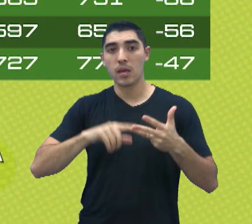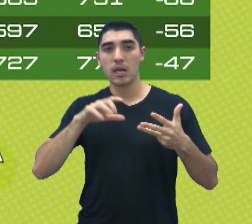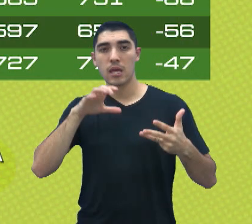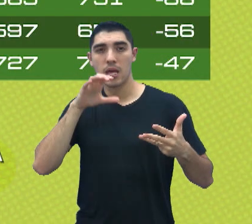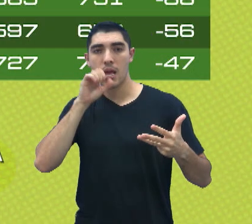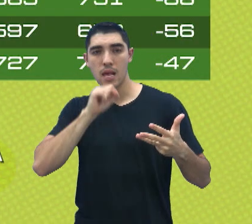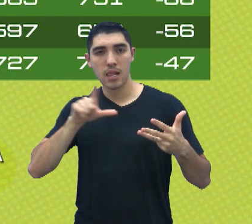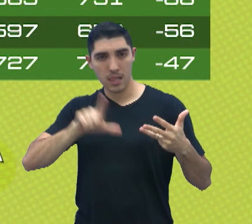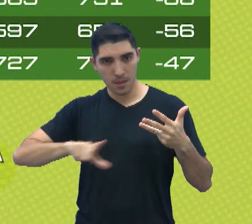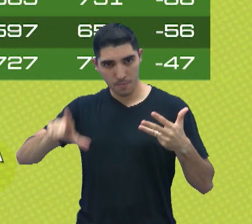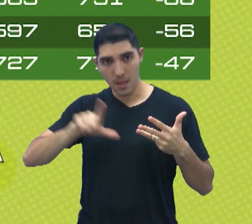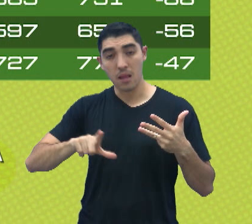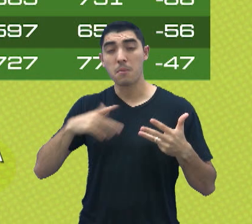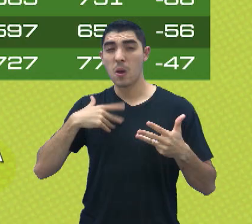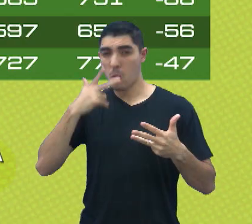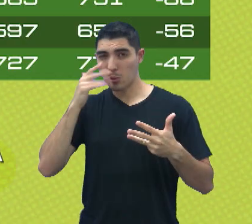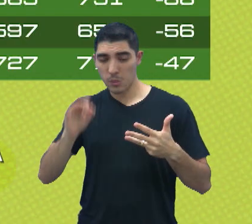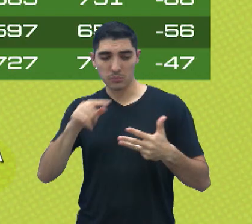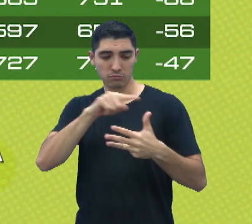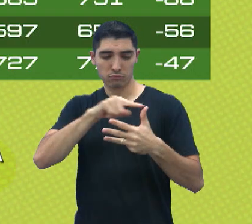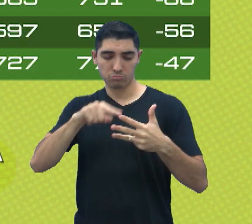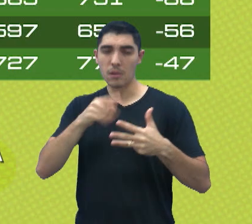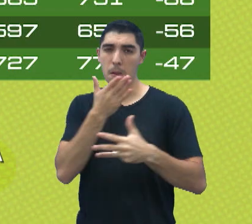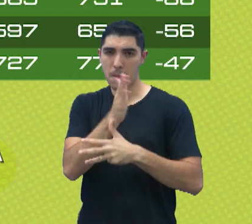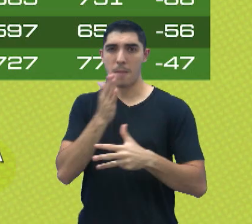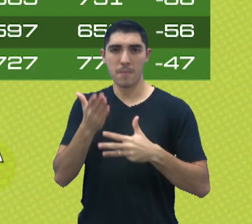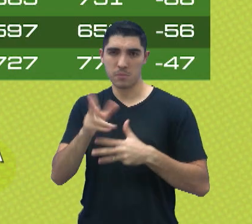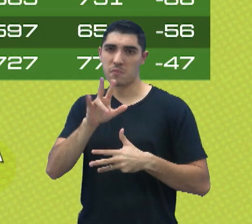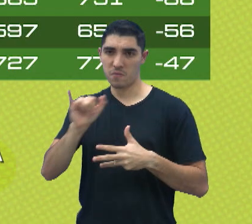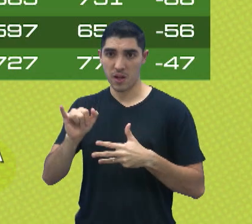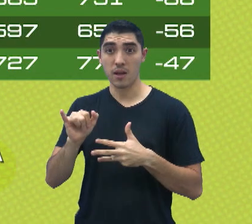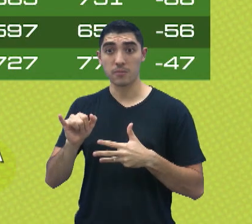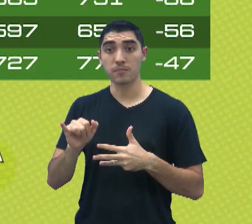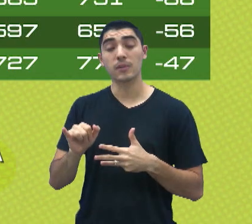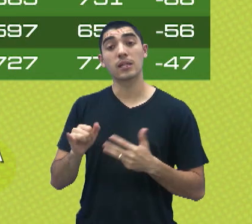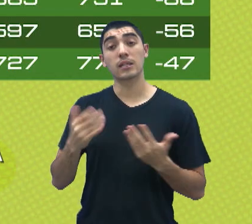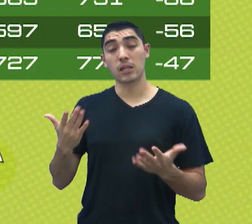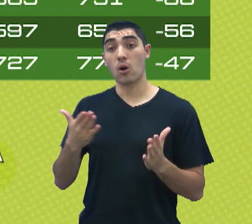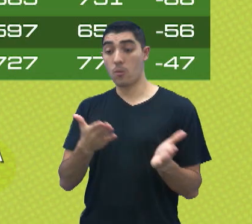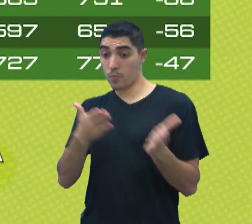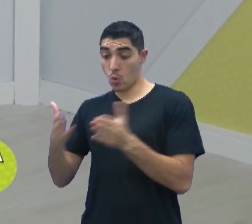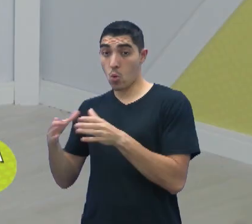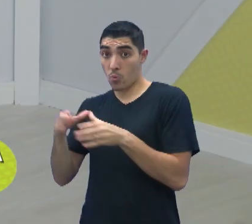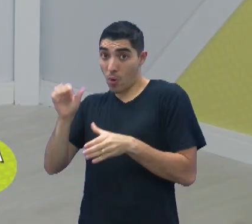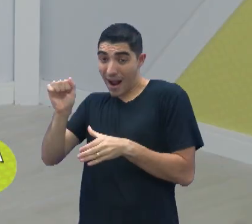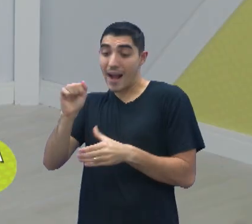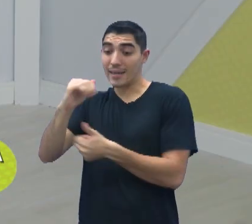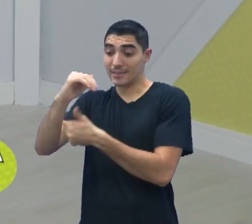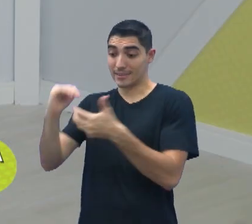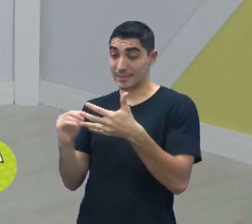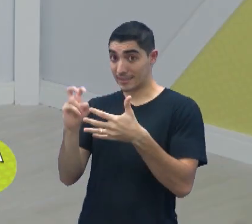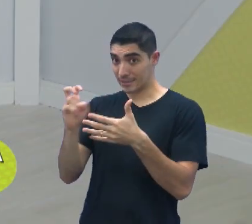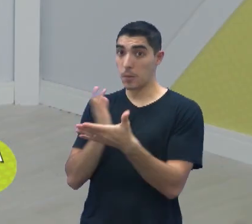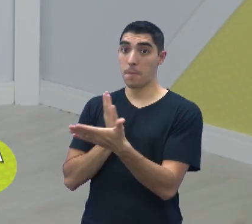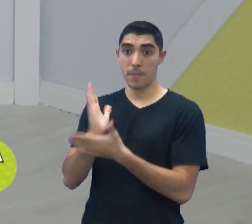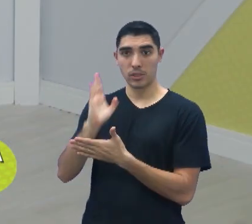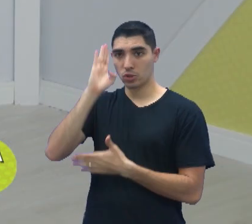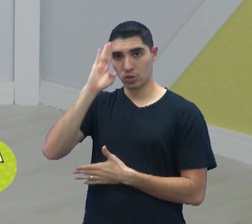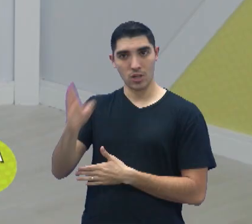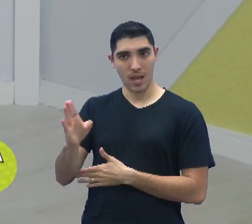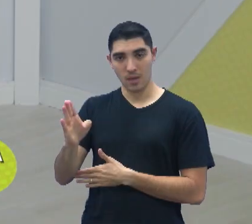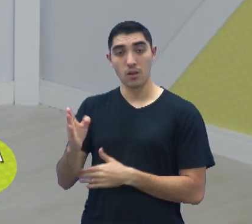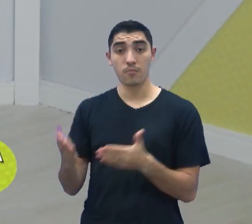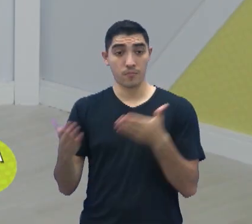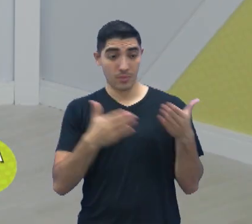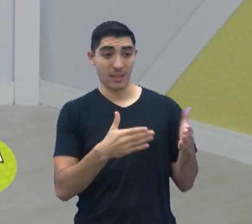avançarem para a próxima fase. Diferente do grupo do São José, os 5 se classificam para a fase de quartas de final. Neste grupo, que tem 6 equipes, somente